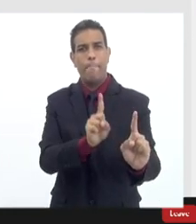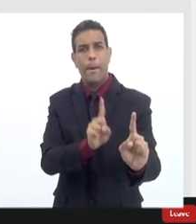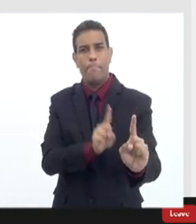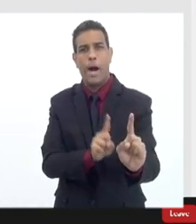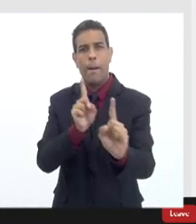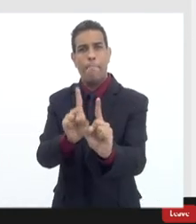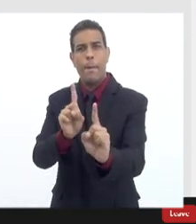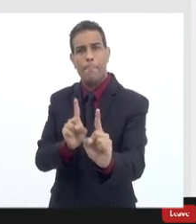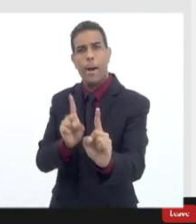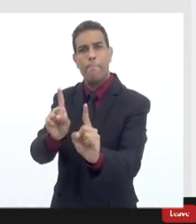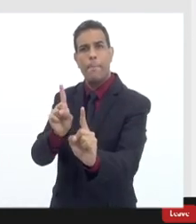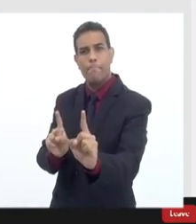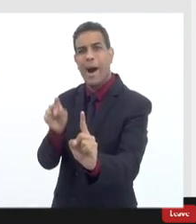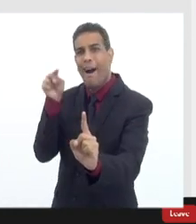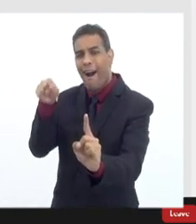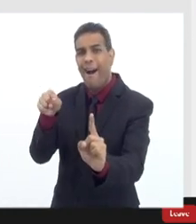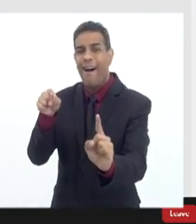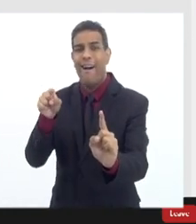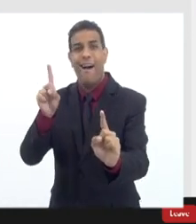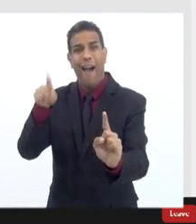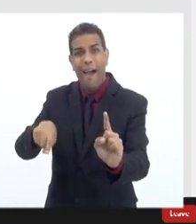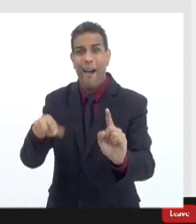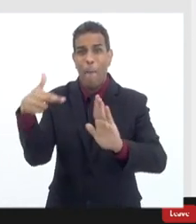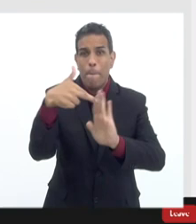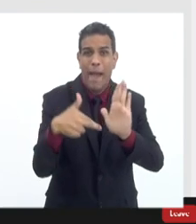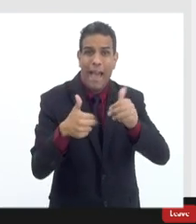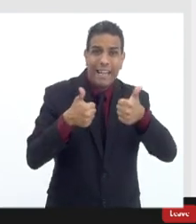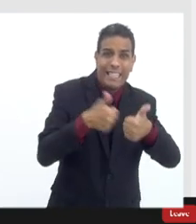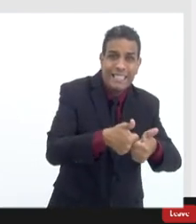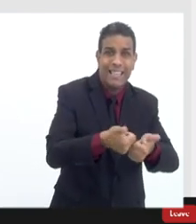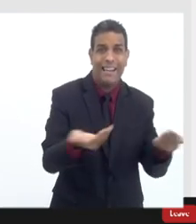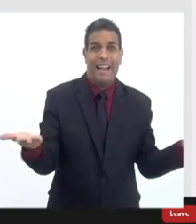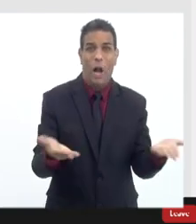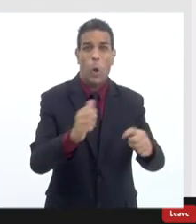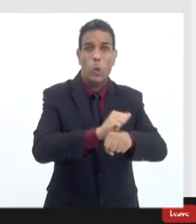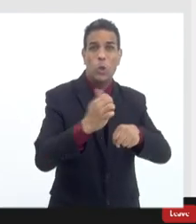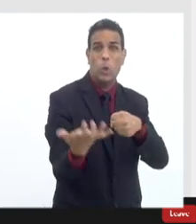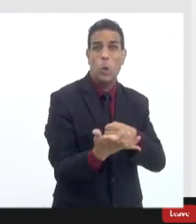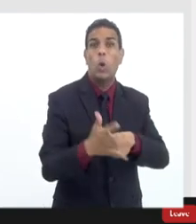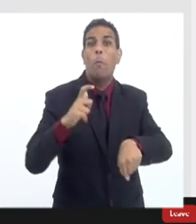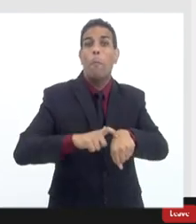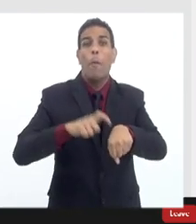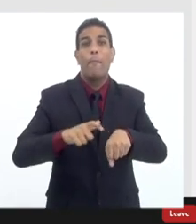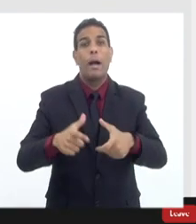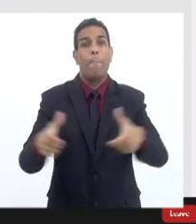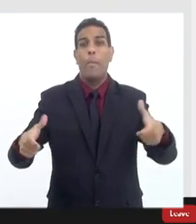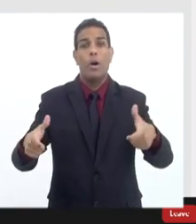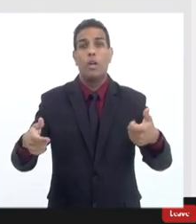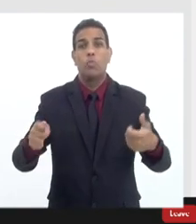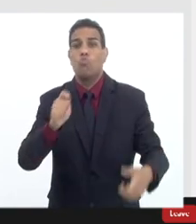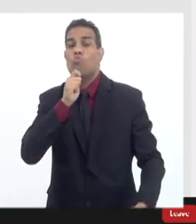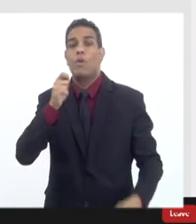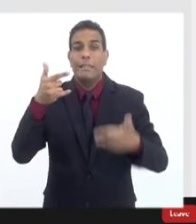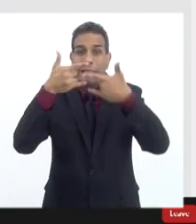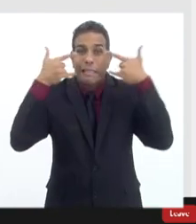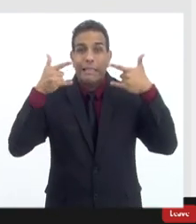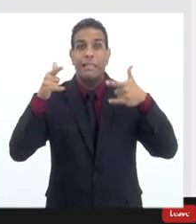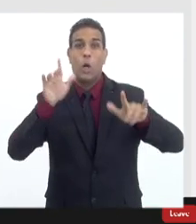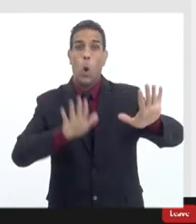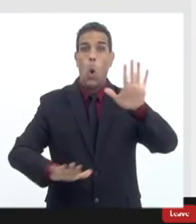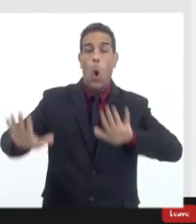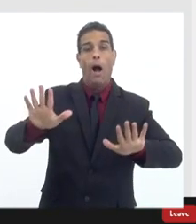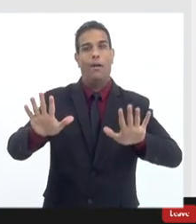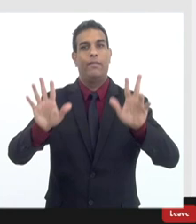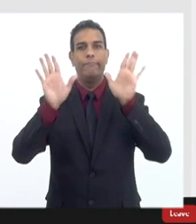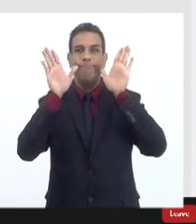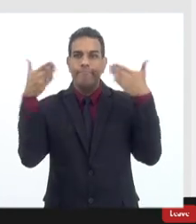refeitório, mas esse distanciamento nem sempre é o adequado para um momento onde as pessoas vão ficar sem máscaras, e isso, obviamente, é algo que nos